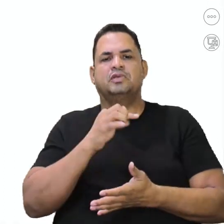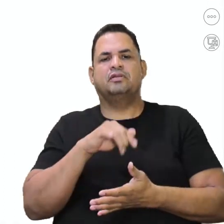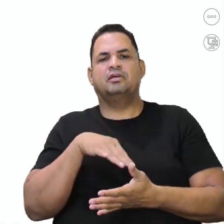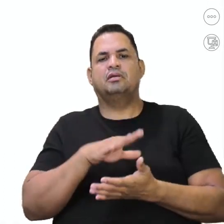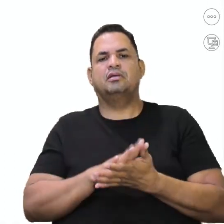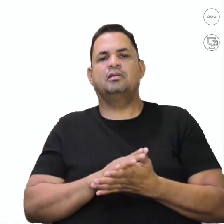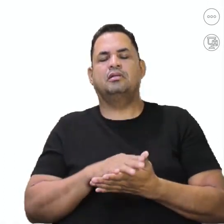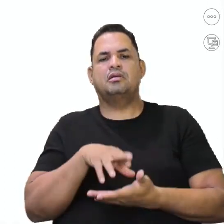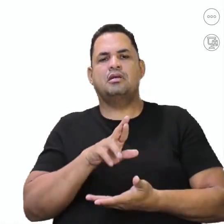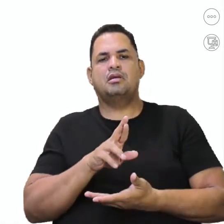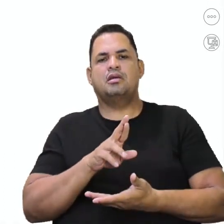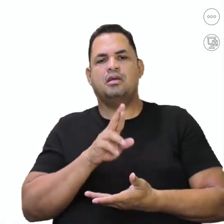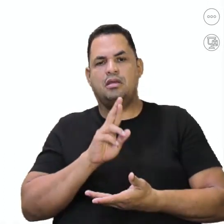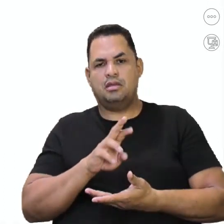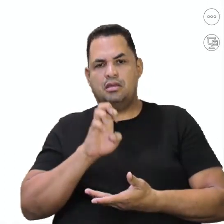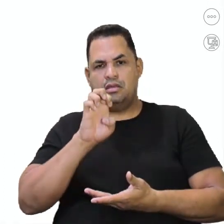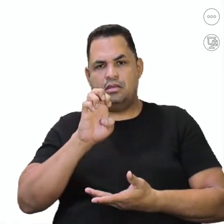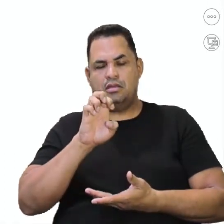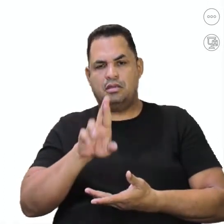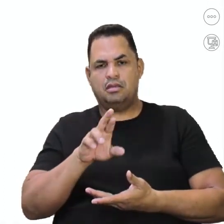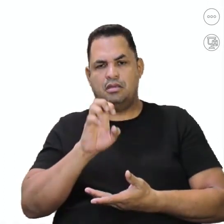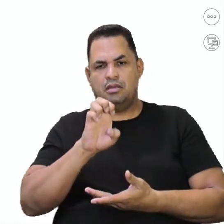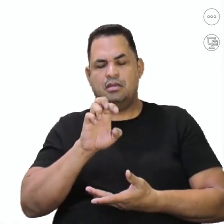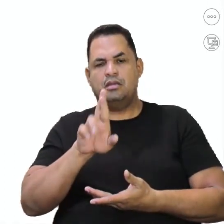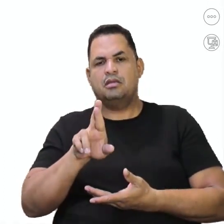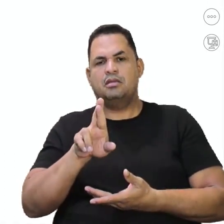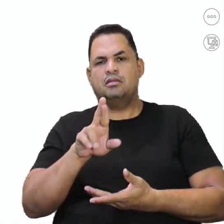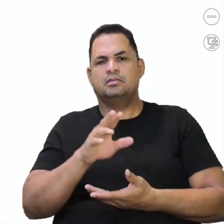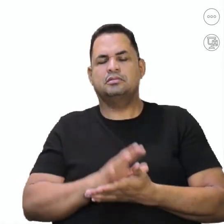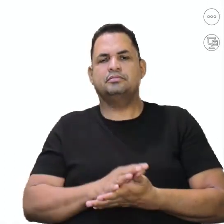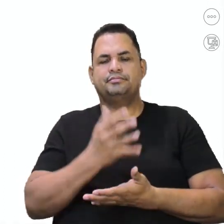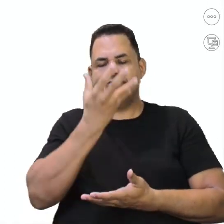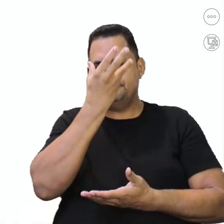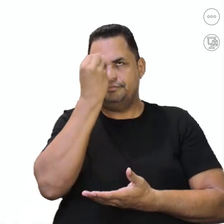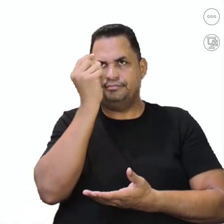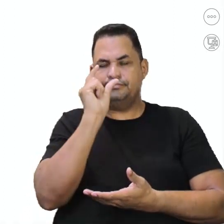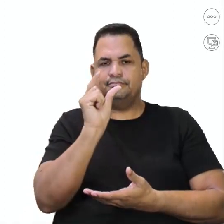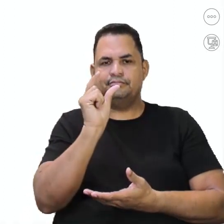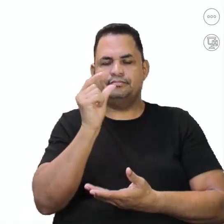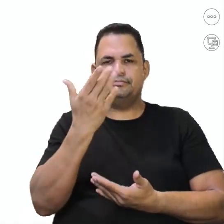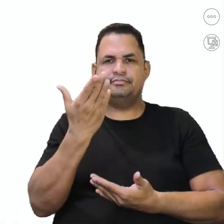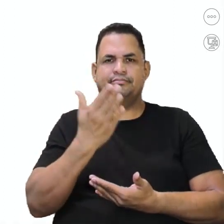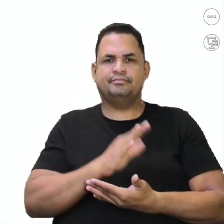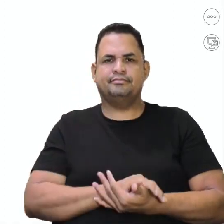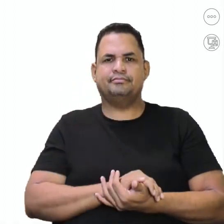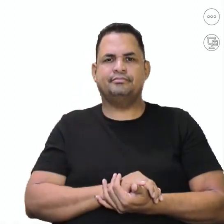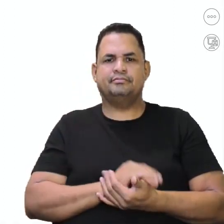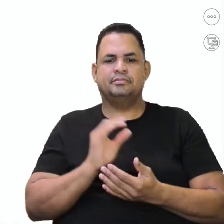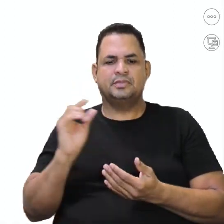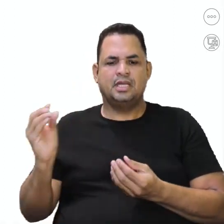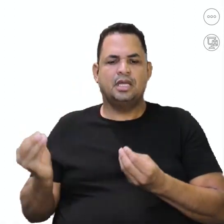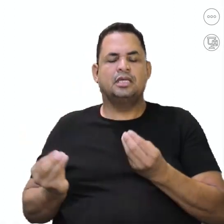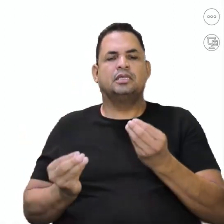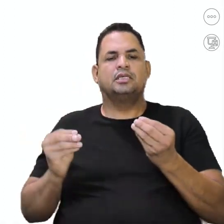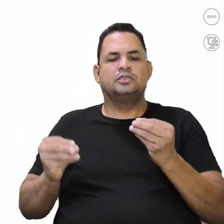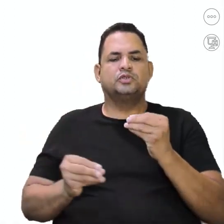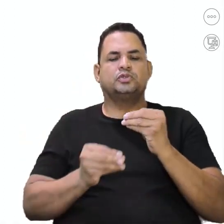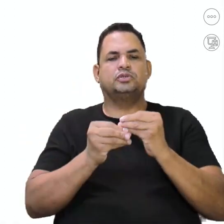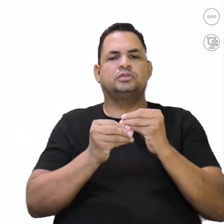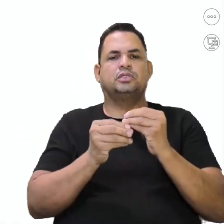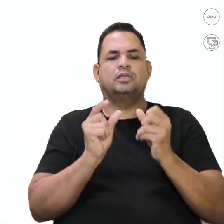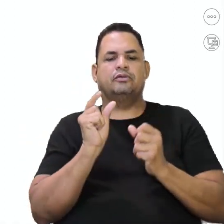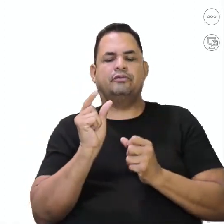finalzinho aqui, que eu chamo de... Esqueci a palavrinha, daqui a pouco eu lembro. Ele é adicionado aqui no final